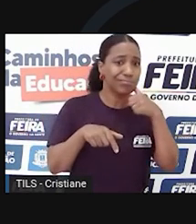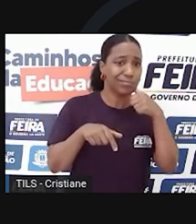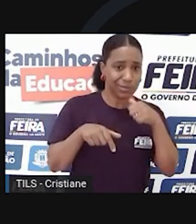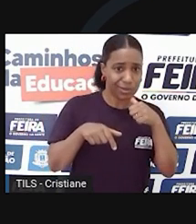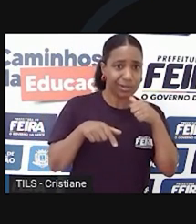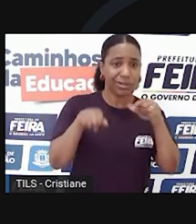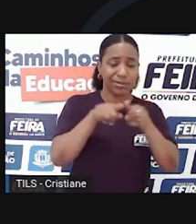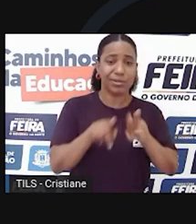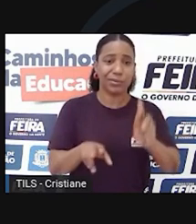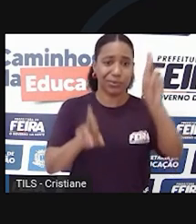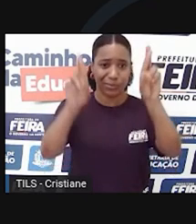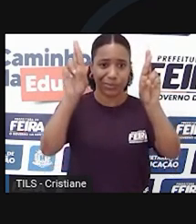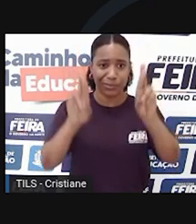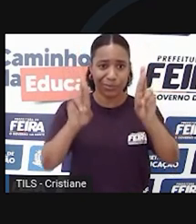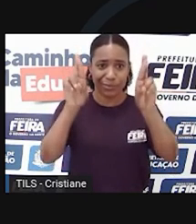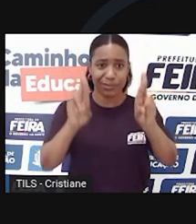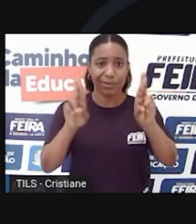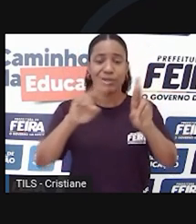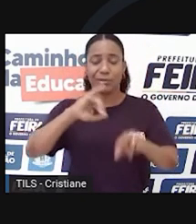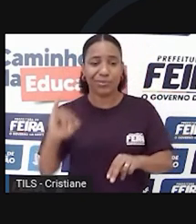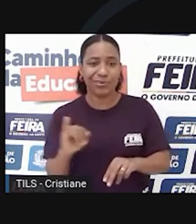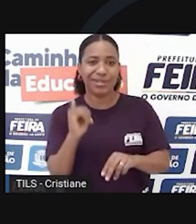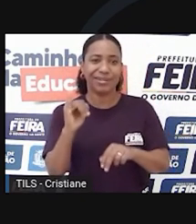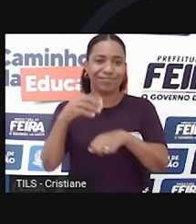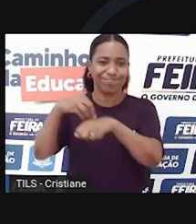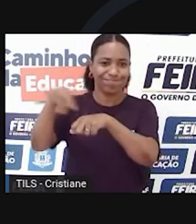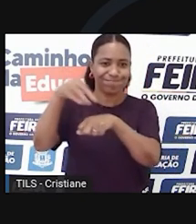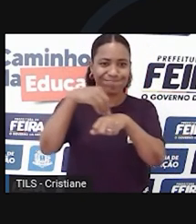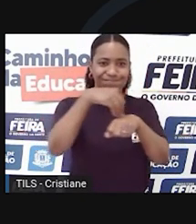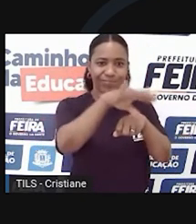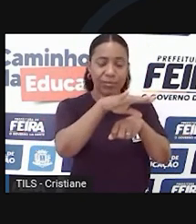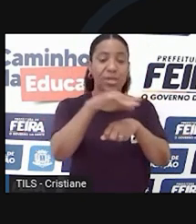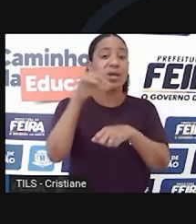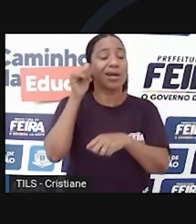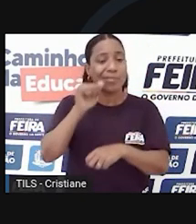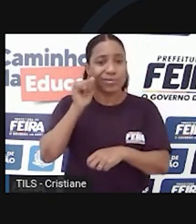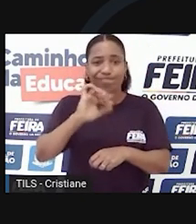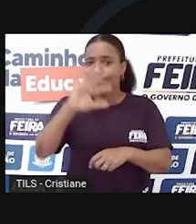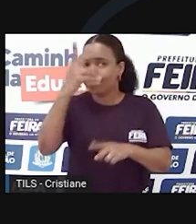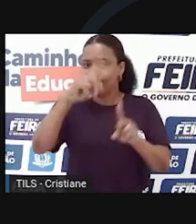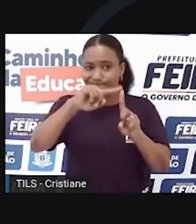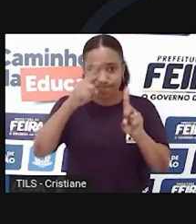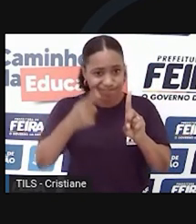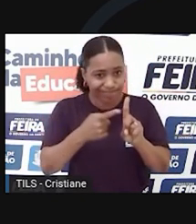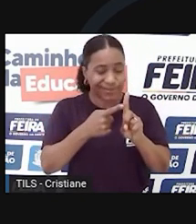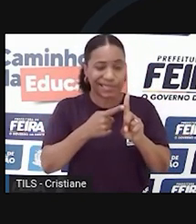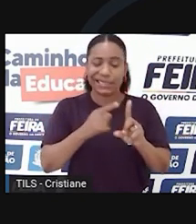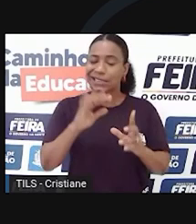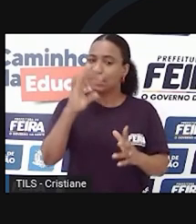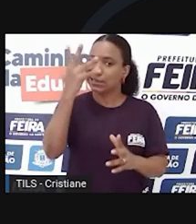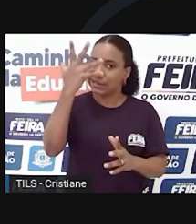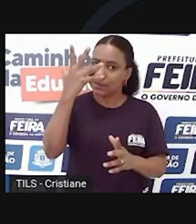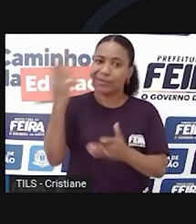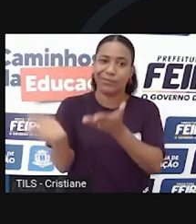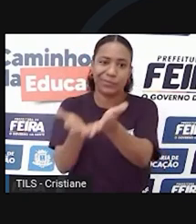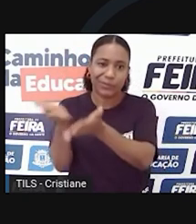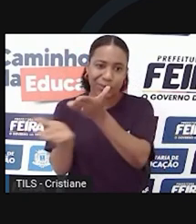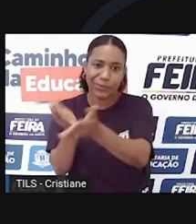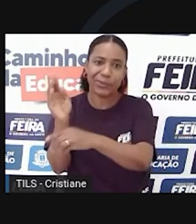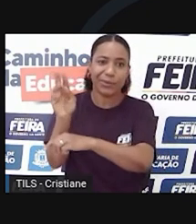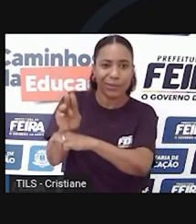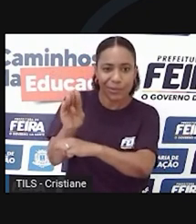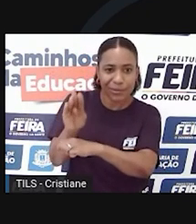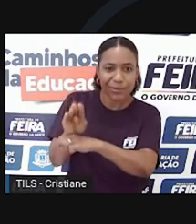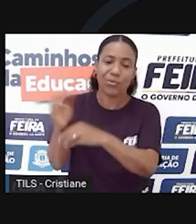E isso inclui acolher e apoiar as meninas, mesmo quando uma gravidez não intencional acontece. Se